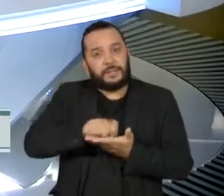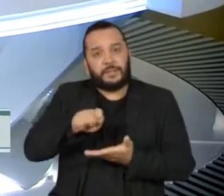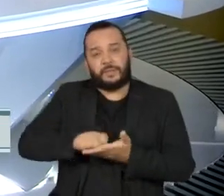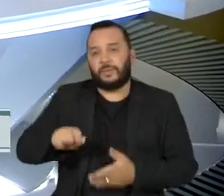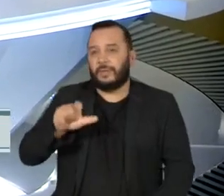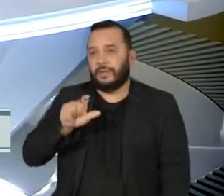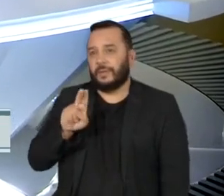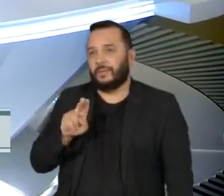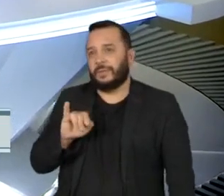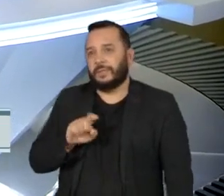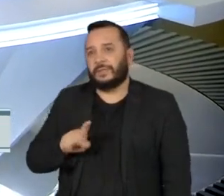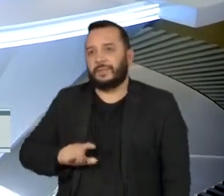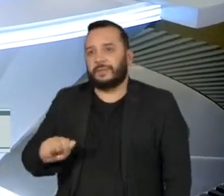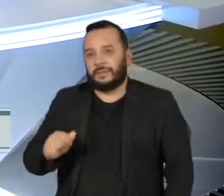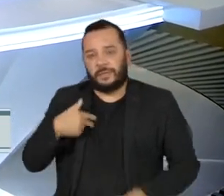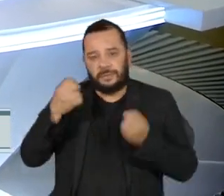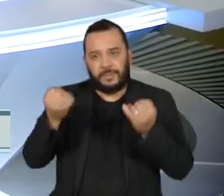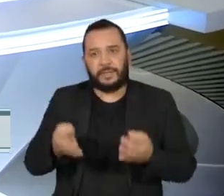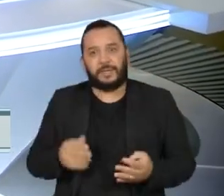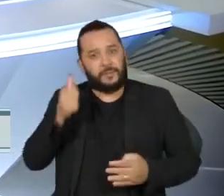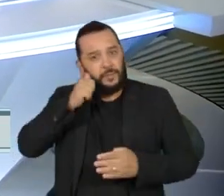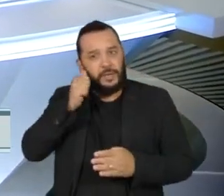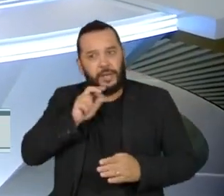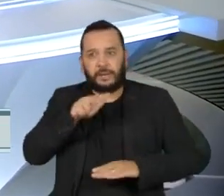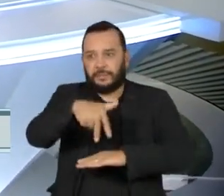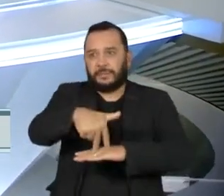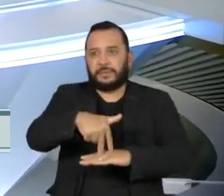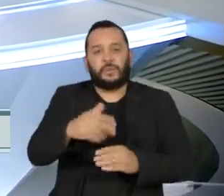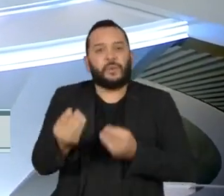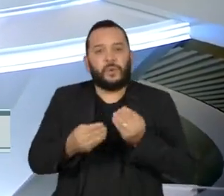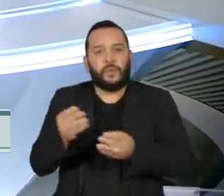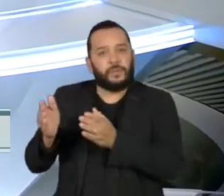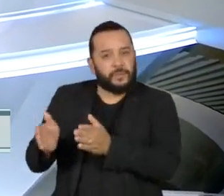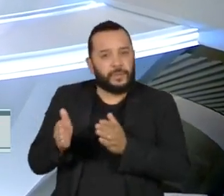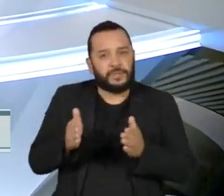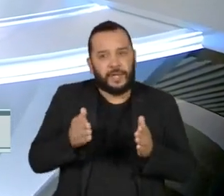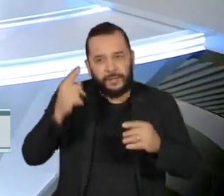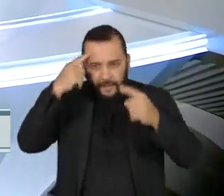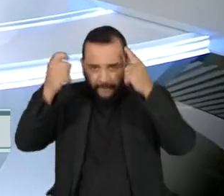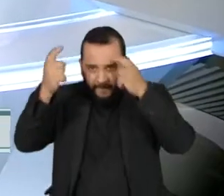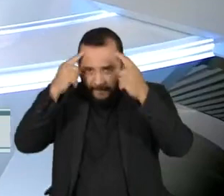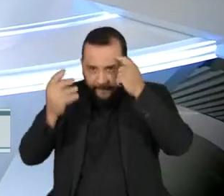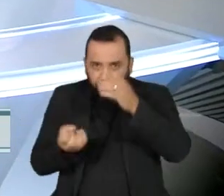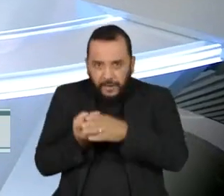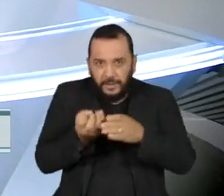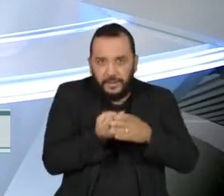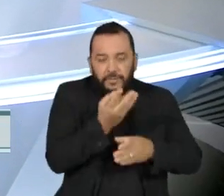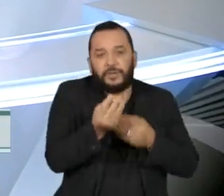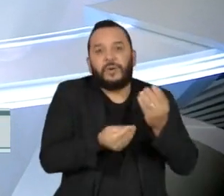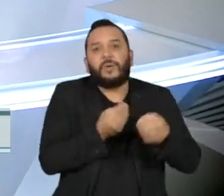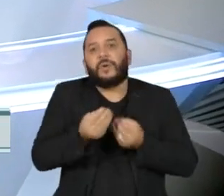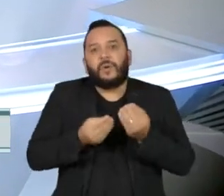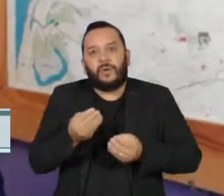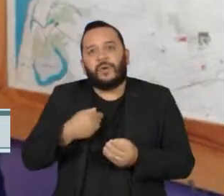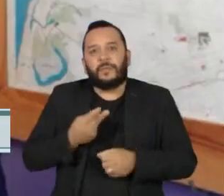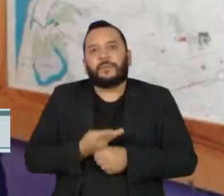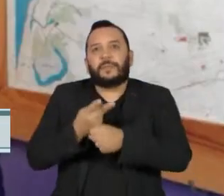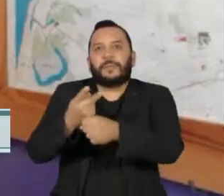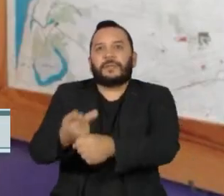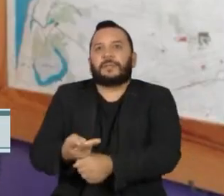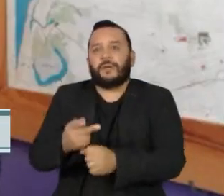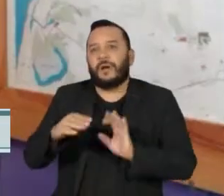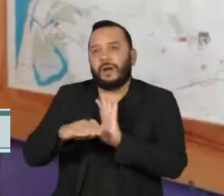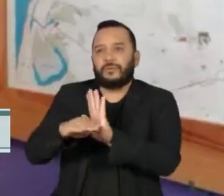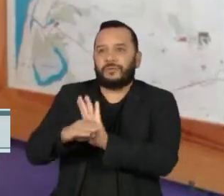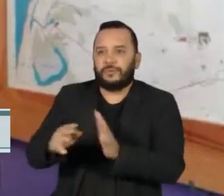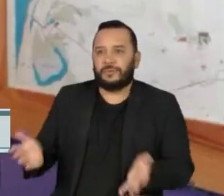Romão, falamos sobre protagonismo feminino, processo criativo e o impacto da premiação nos planos da autora.